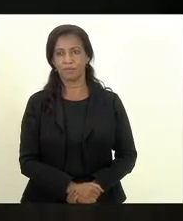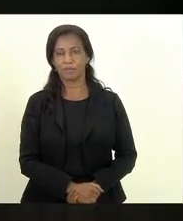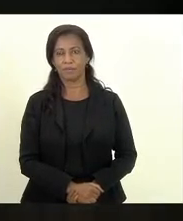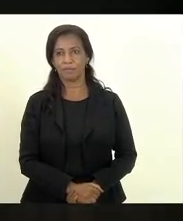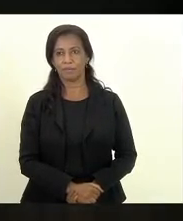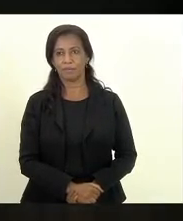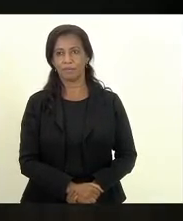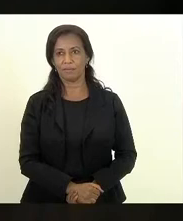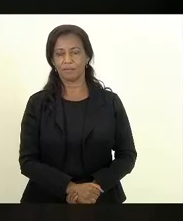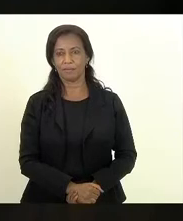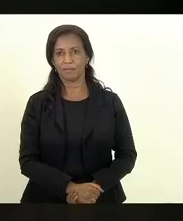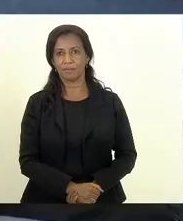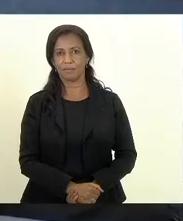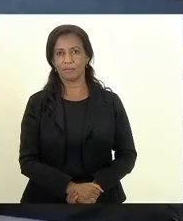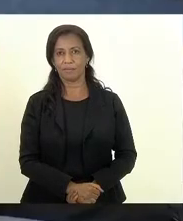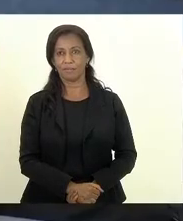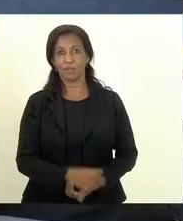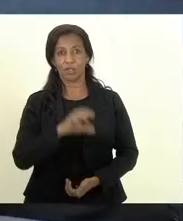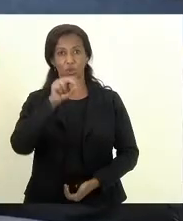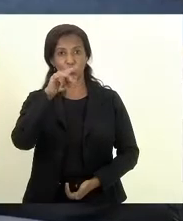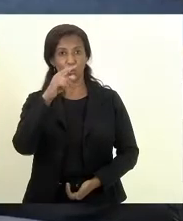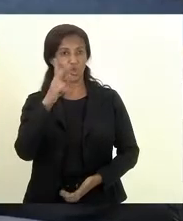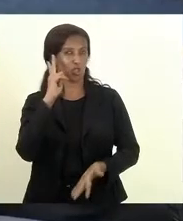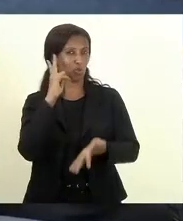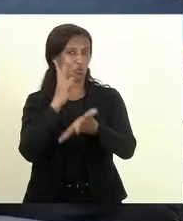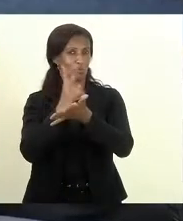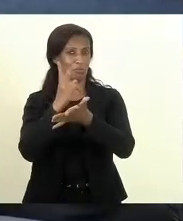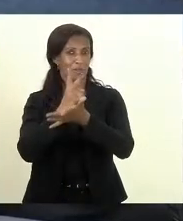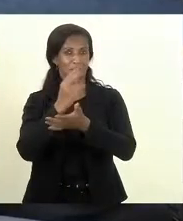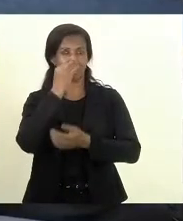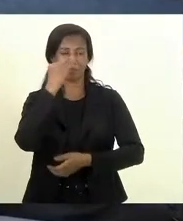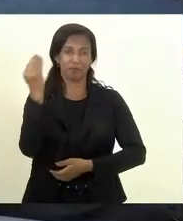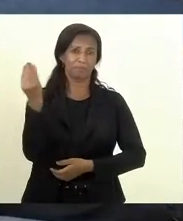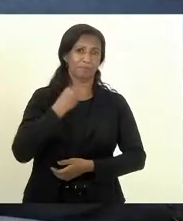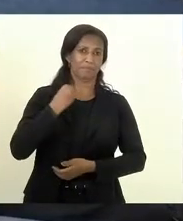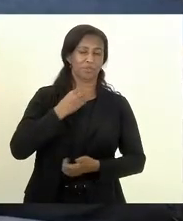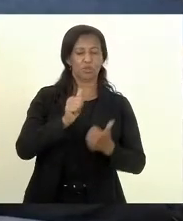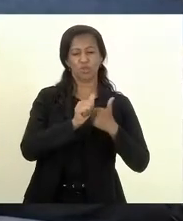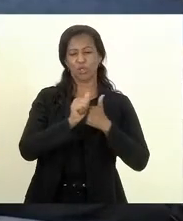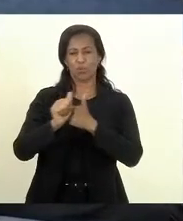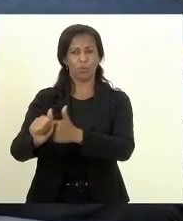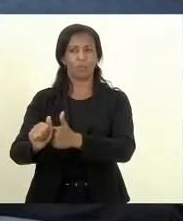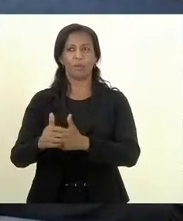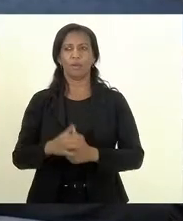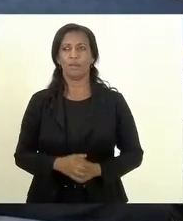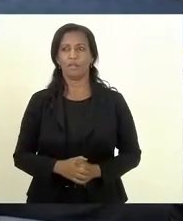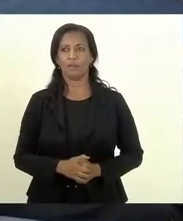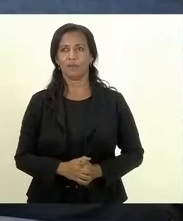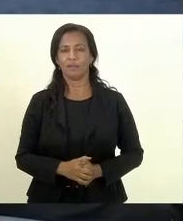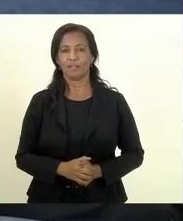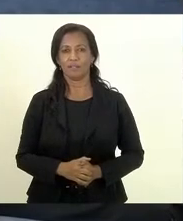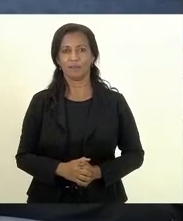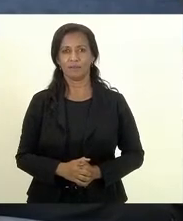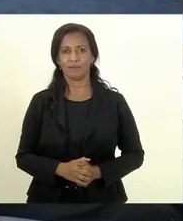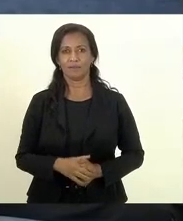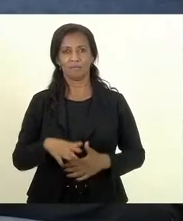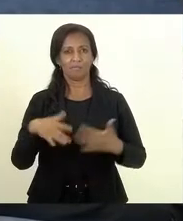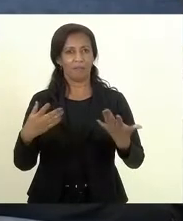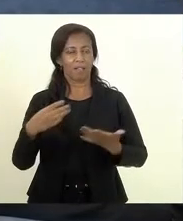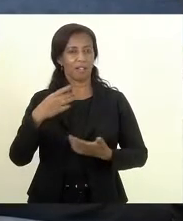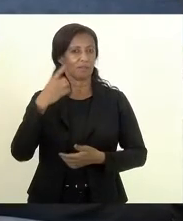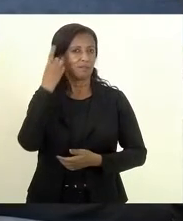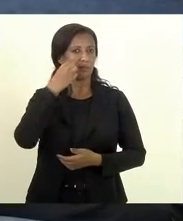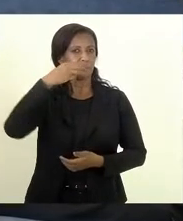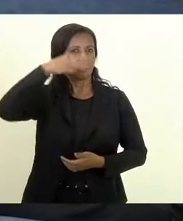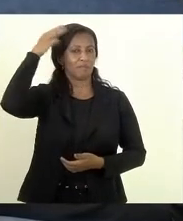O Chico sempre me rejeita, senhor presidente. Eu já acompanho de algum tempo. Mas isso haverá de mudar, que o deputado Márcio